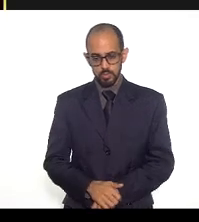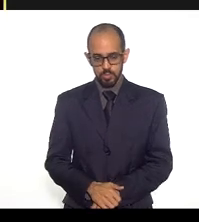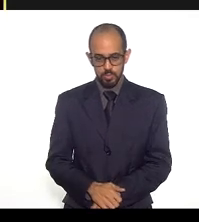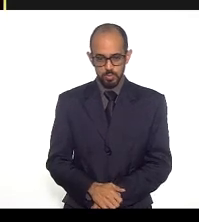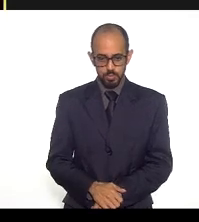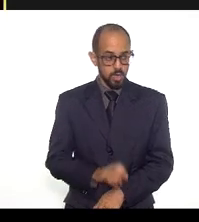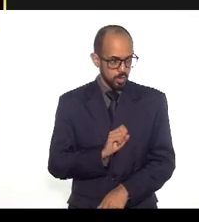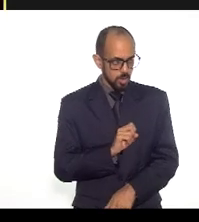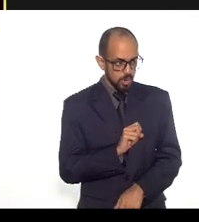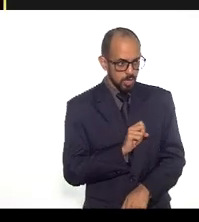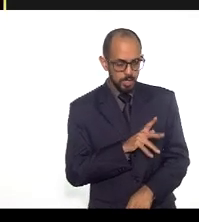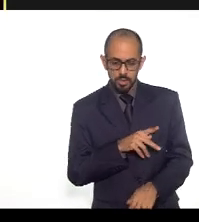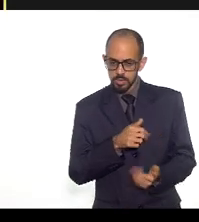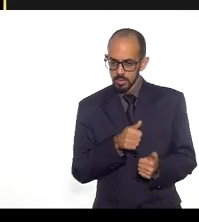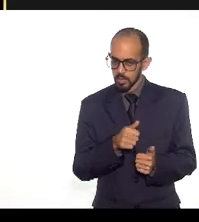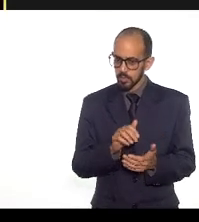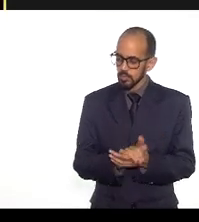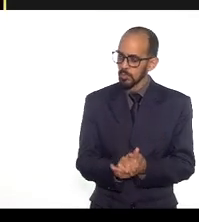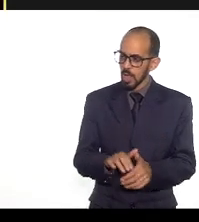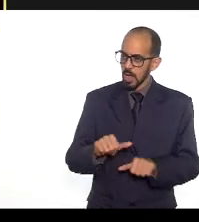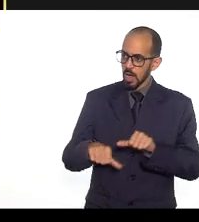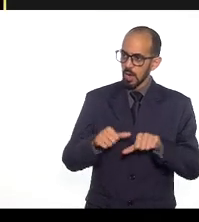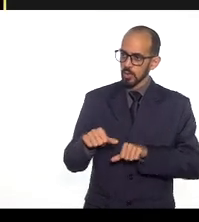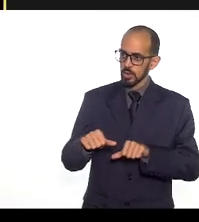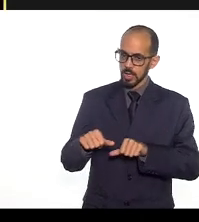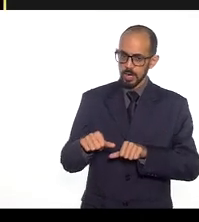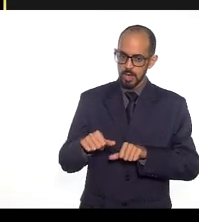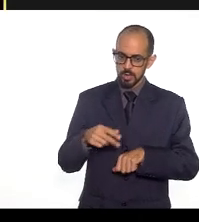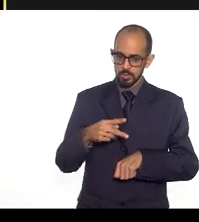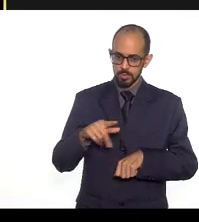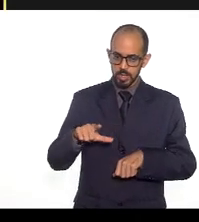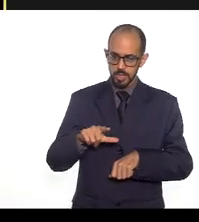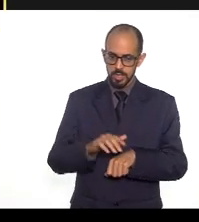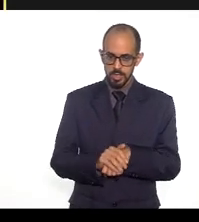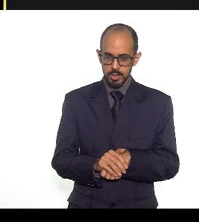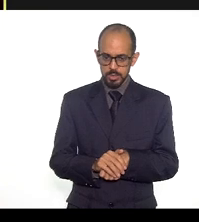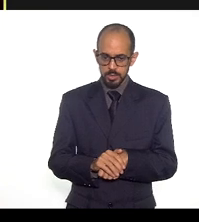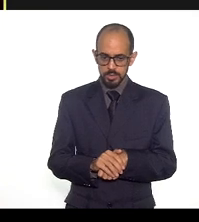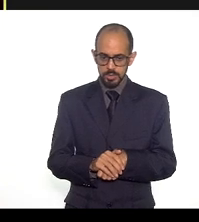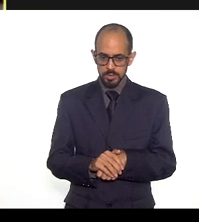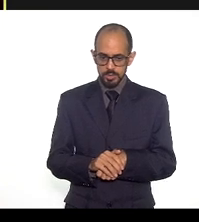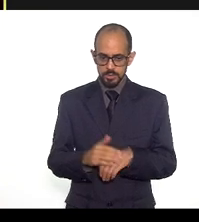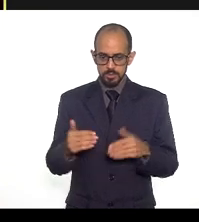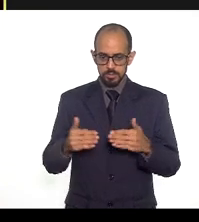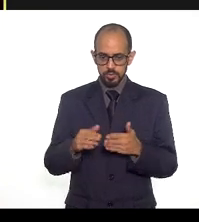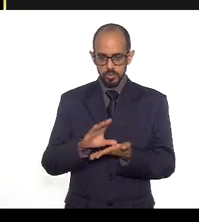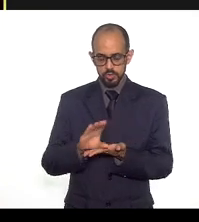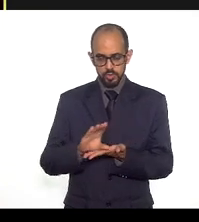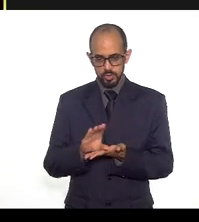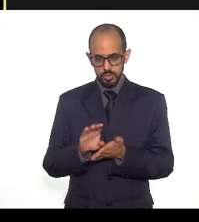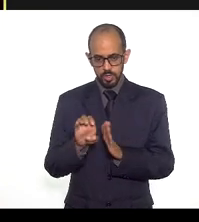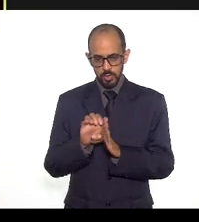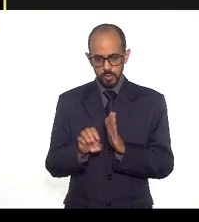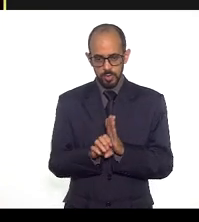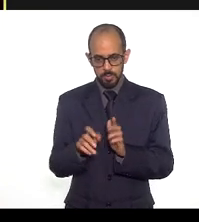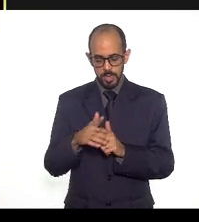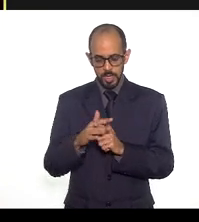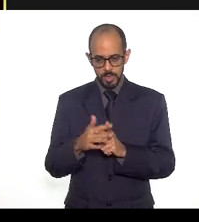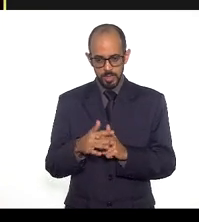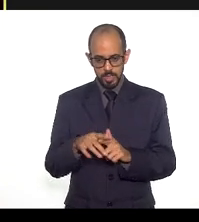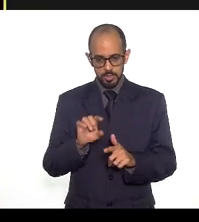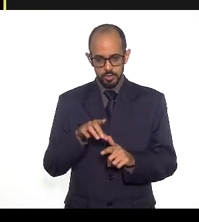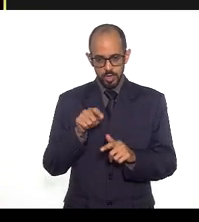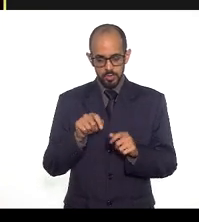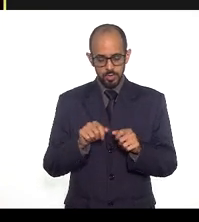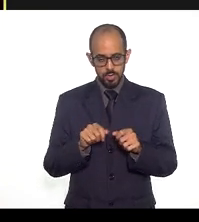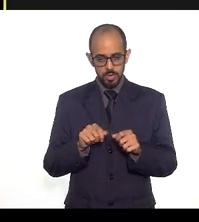Ok. Então, alterado o projeto, o parecer, ainda com sinalidade com a emenda, só feito fazendo a correção, deputado Luiz